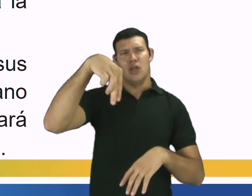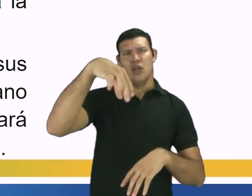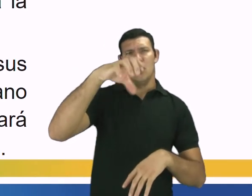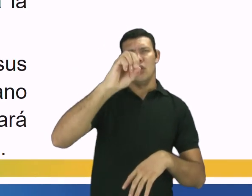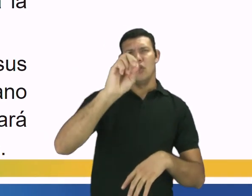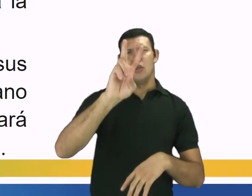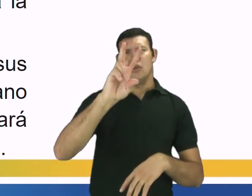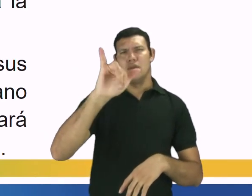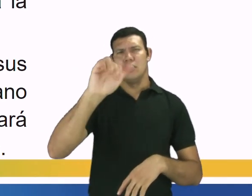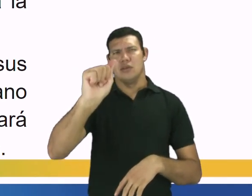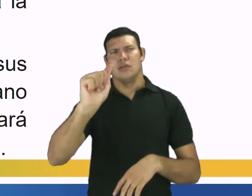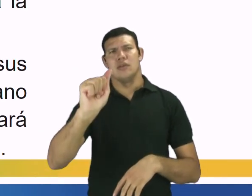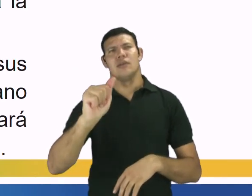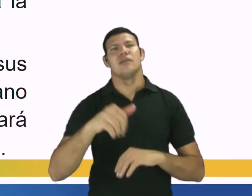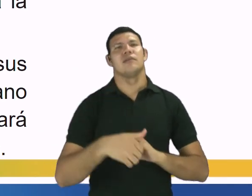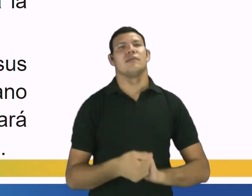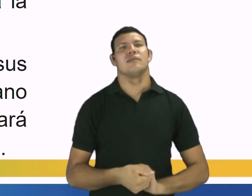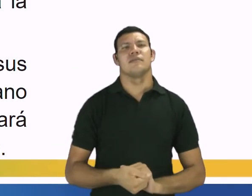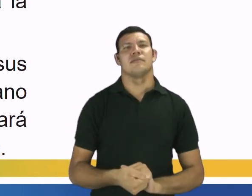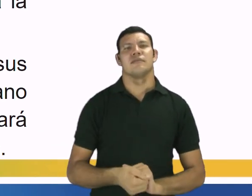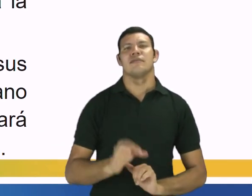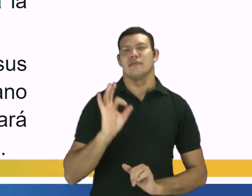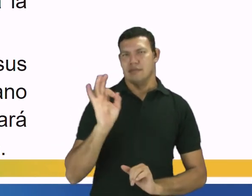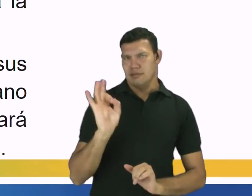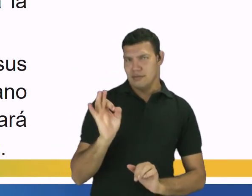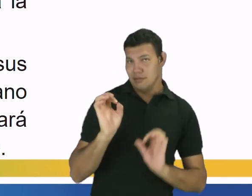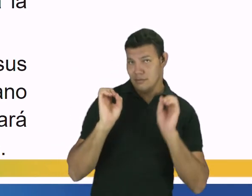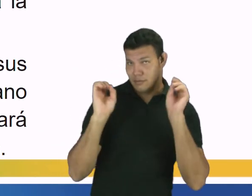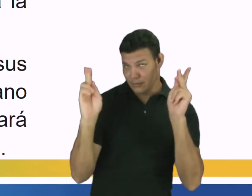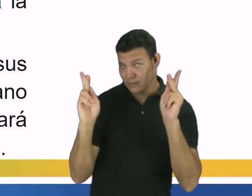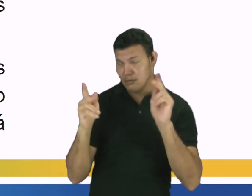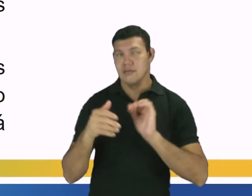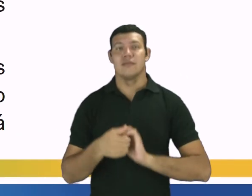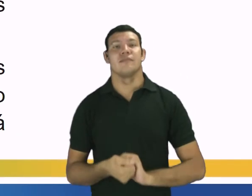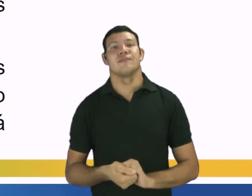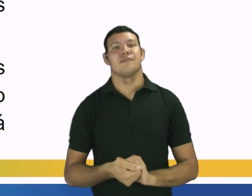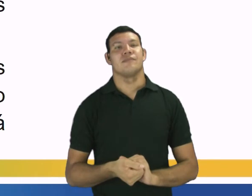a namorada de português. Certo? Tranquilos?